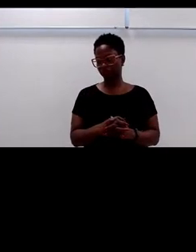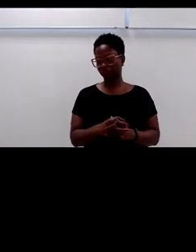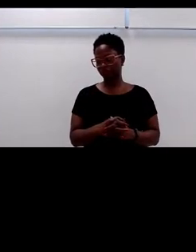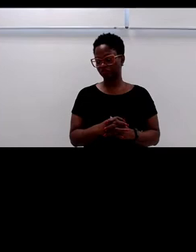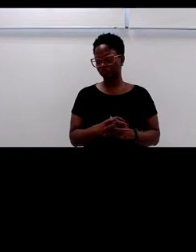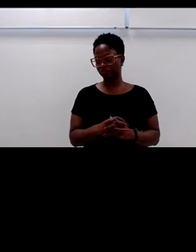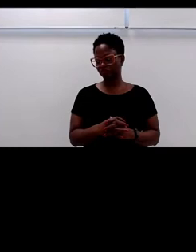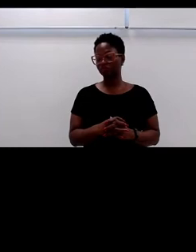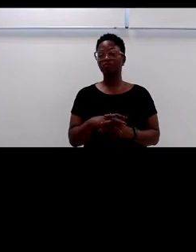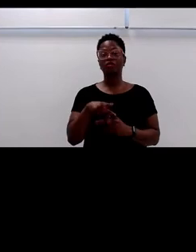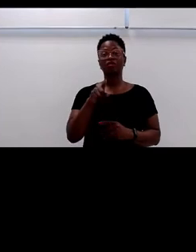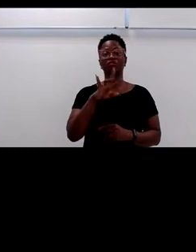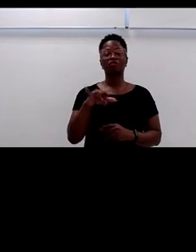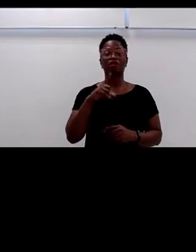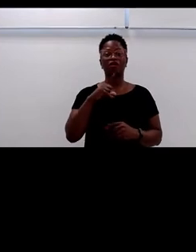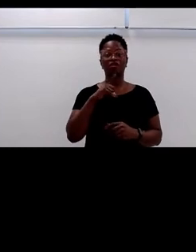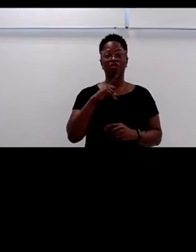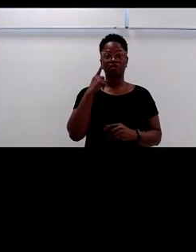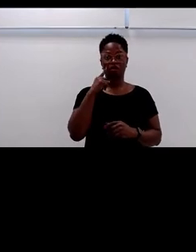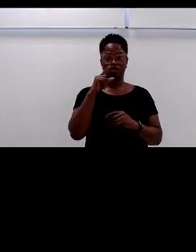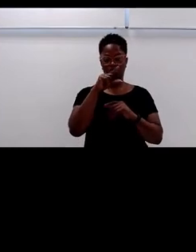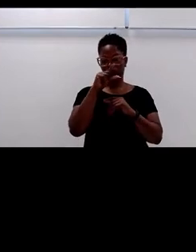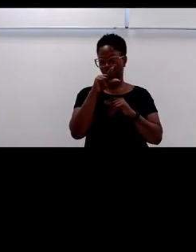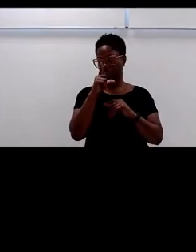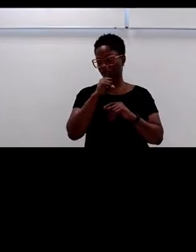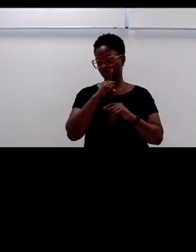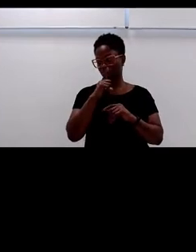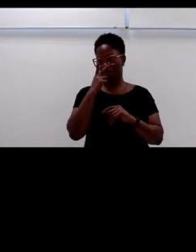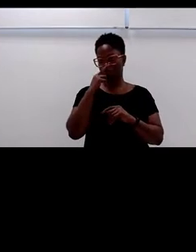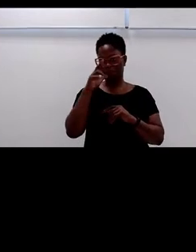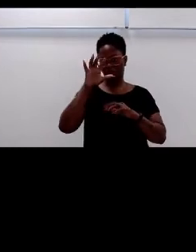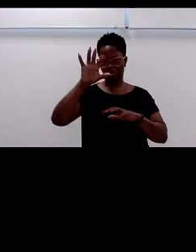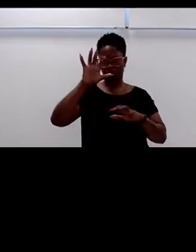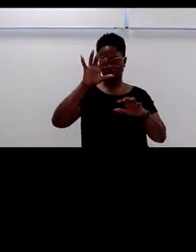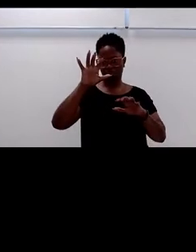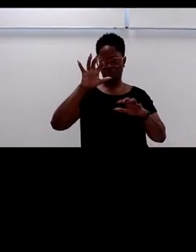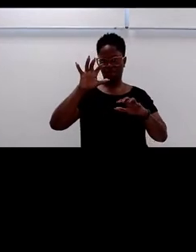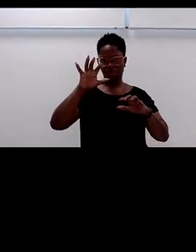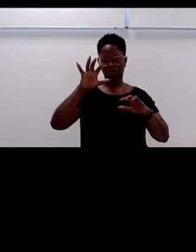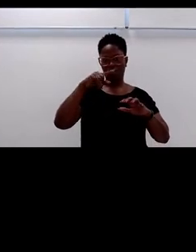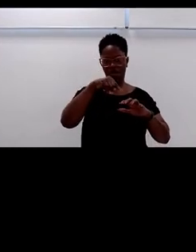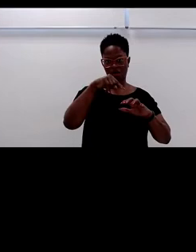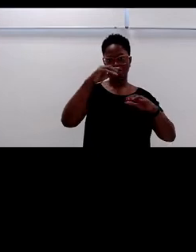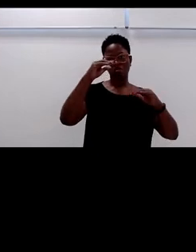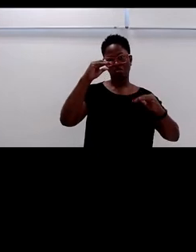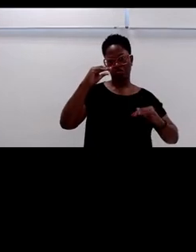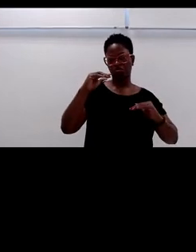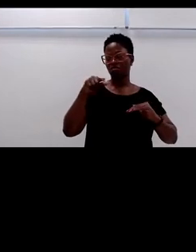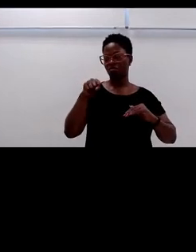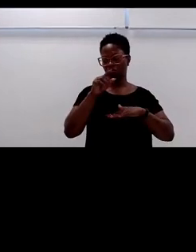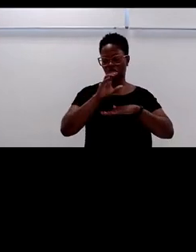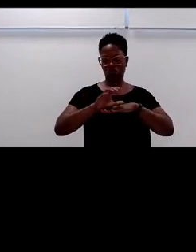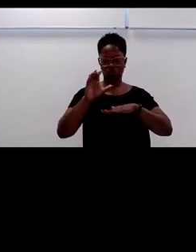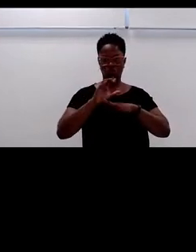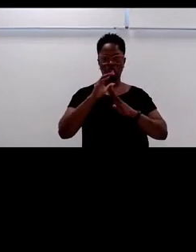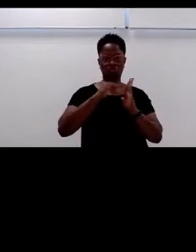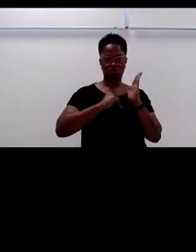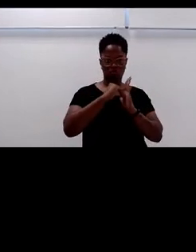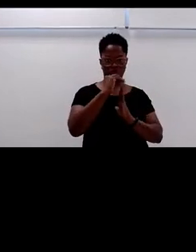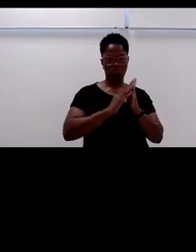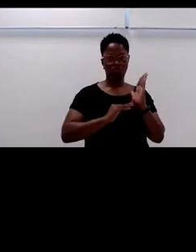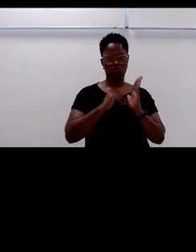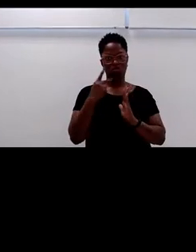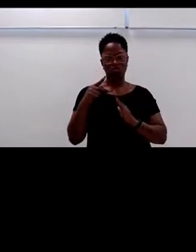Ele vai ter essa proporção que está aqui. Aqui parece mais um anão. Aqui no curso de apreço com bandeira,